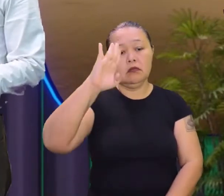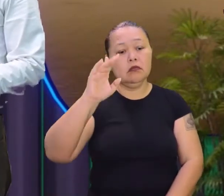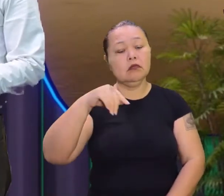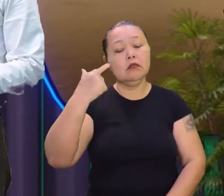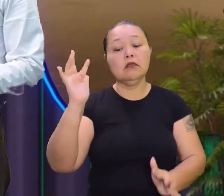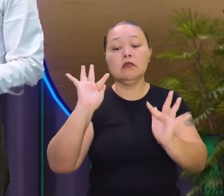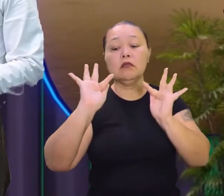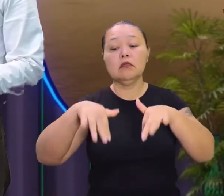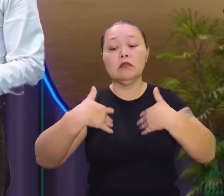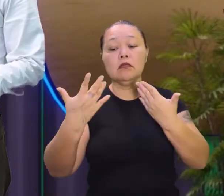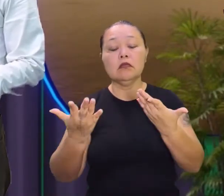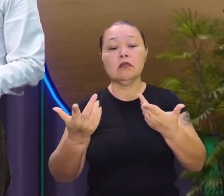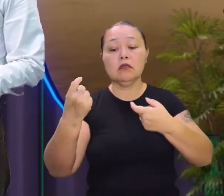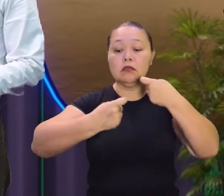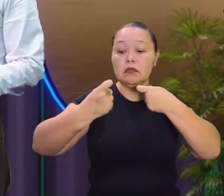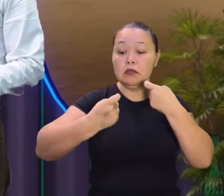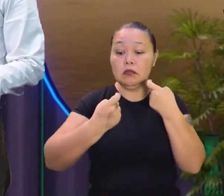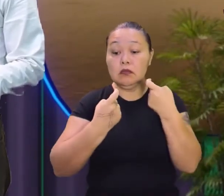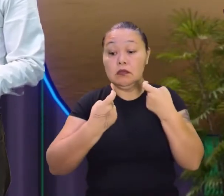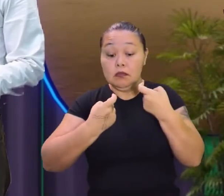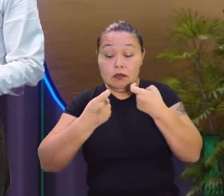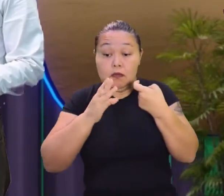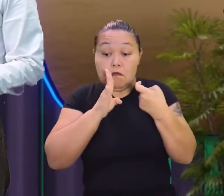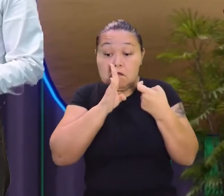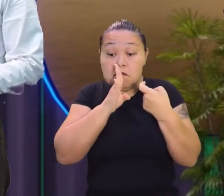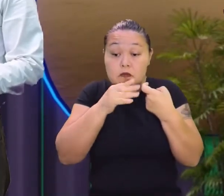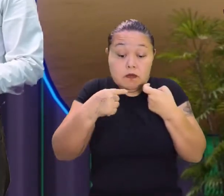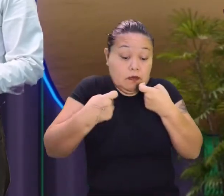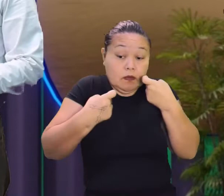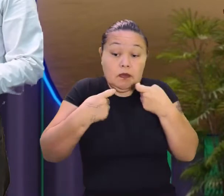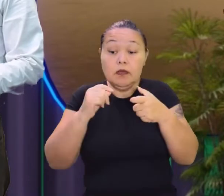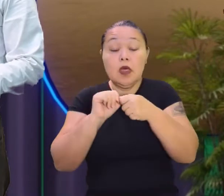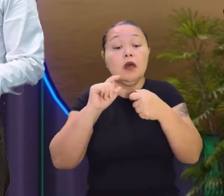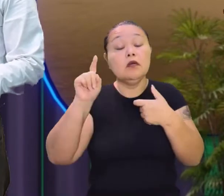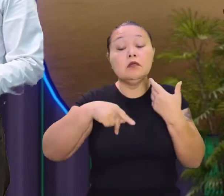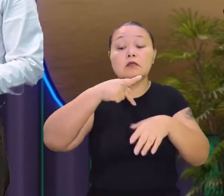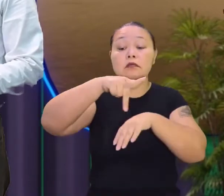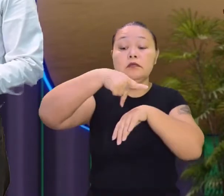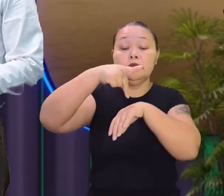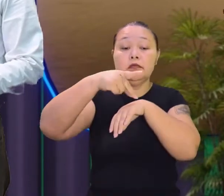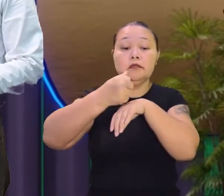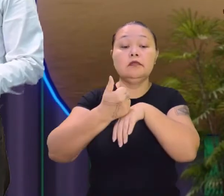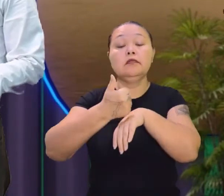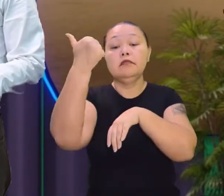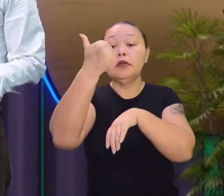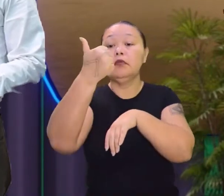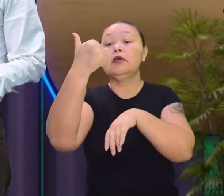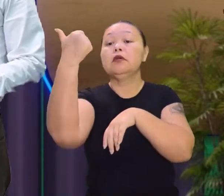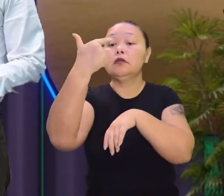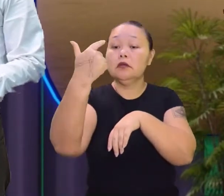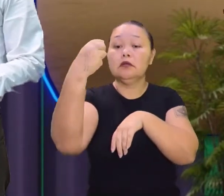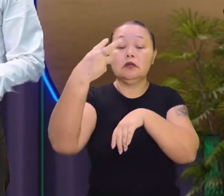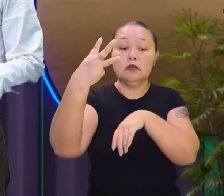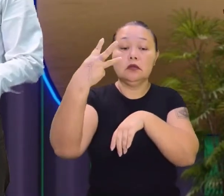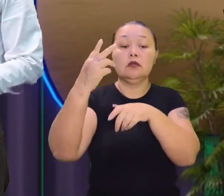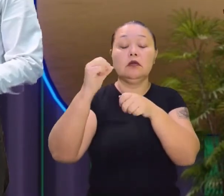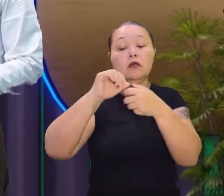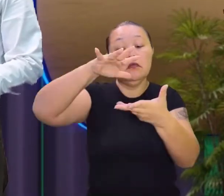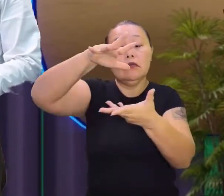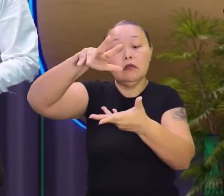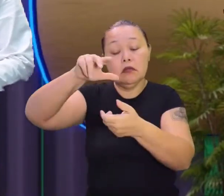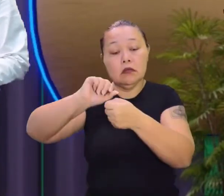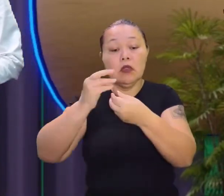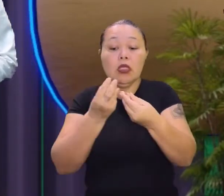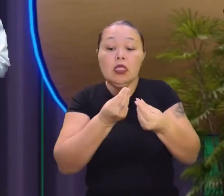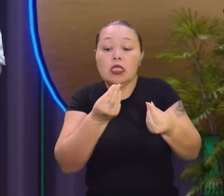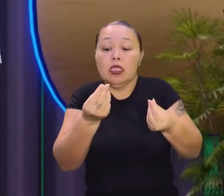o final da Guerra Fria. Porque na Guerra Fria, esses países eram chamados de primeiro, segundo, terceiro mundo, para